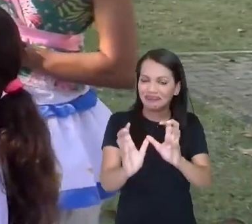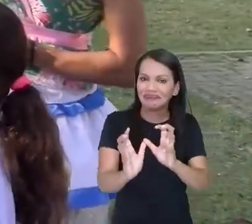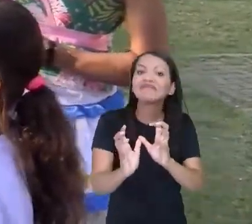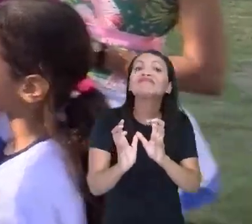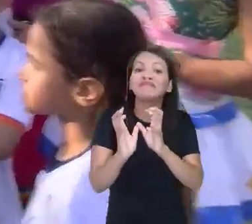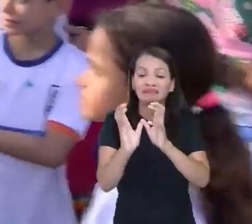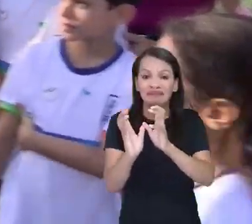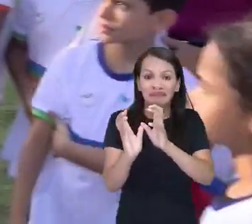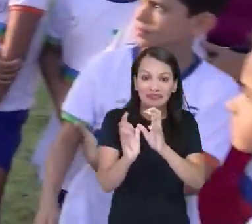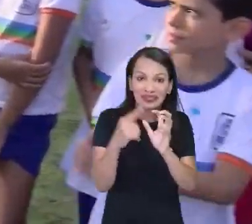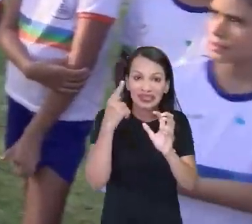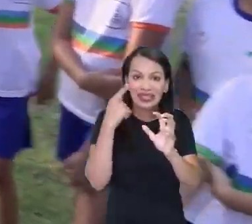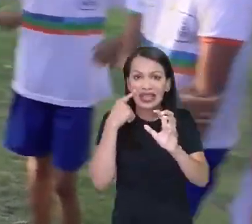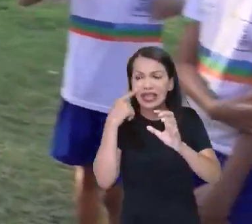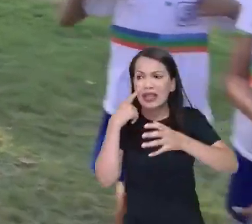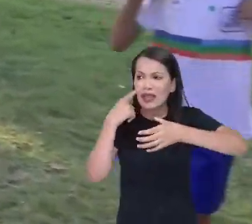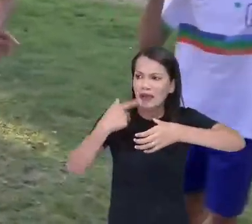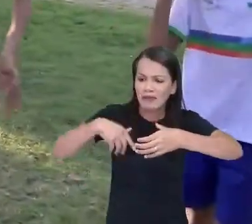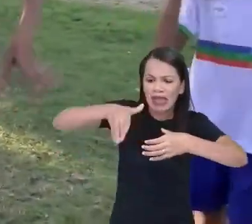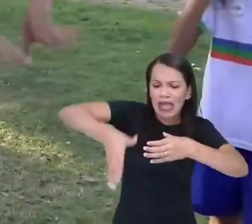lamber fundo de panela,